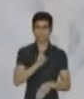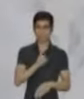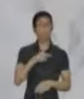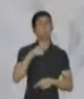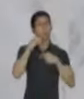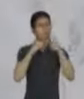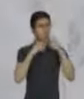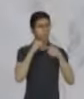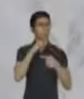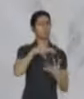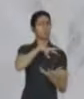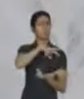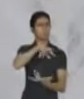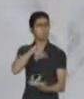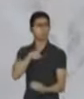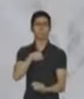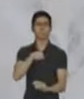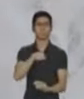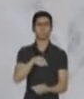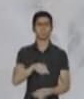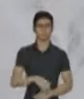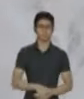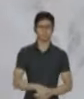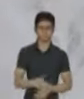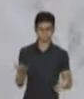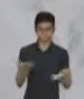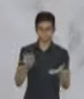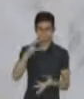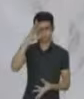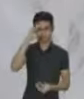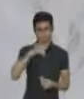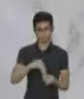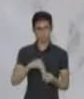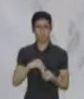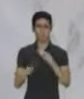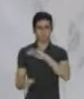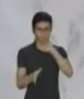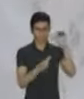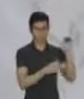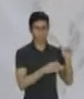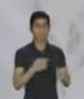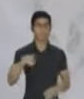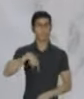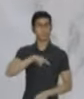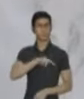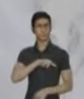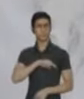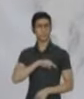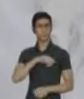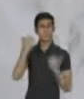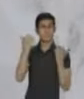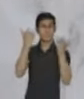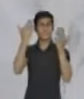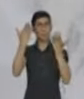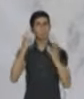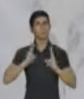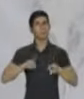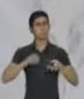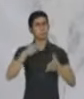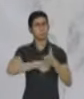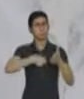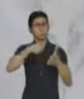eu queria concluir senhora presidente que nós vamos continuar forma o baleamento na luta pelo esclarecimento desse crime